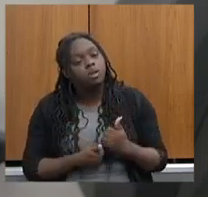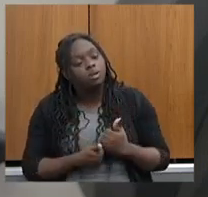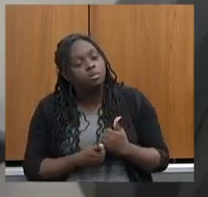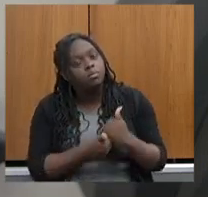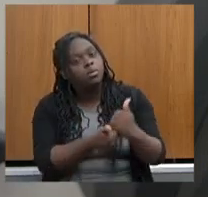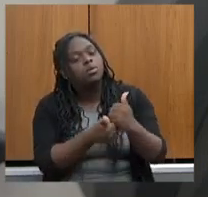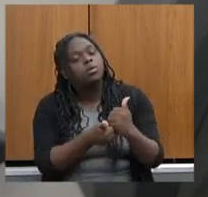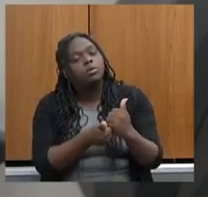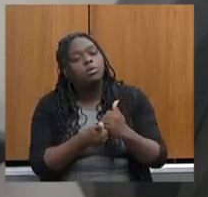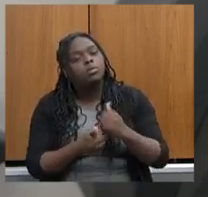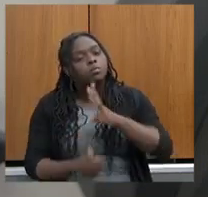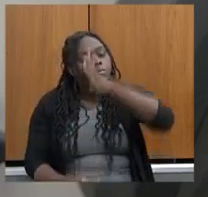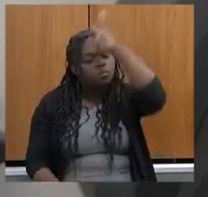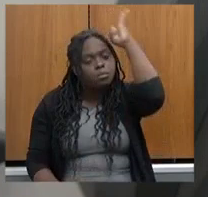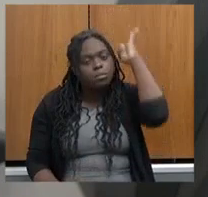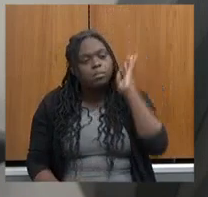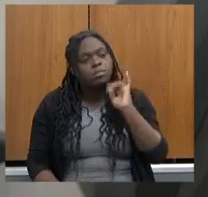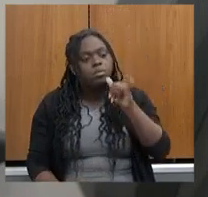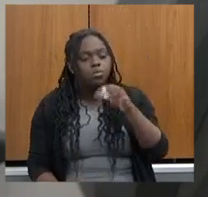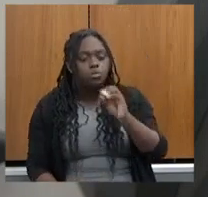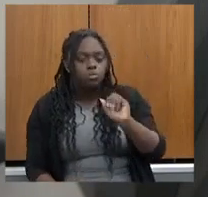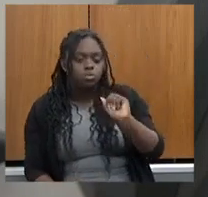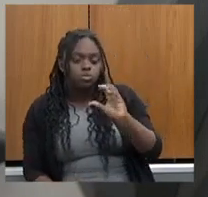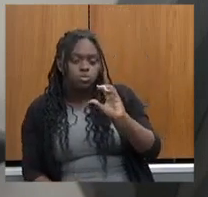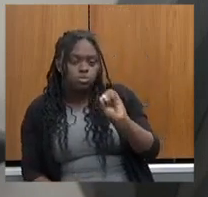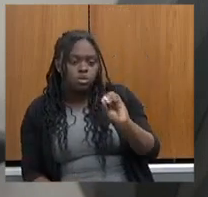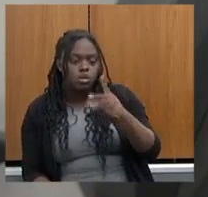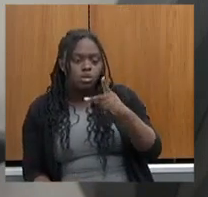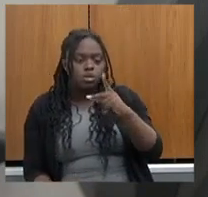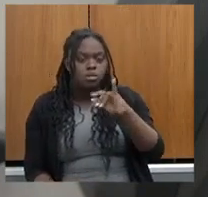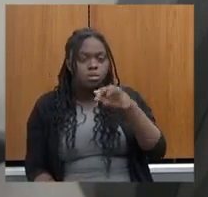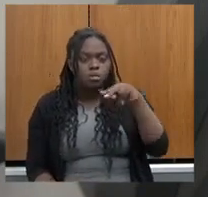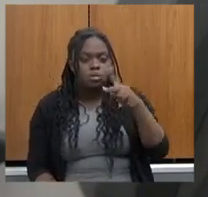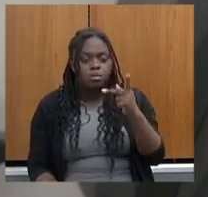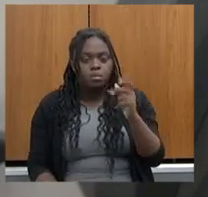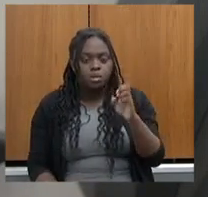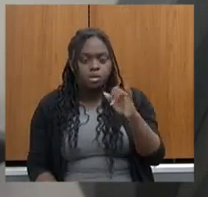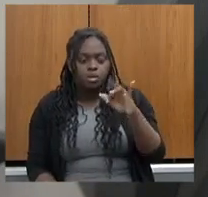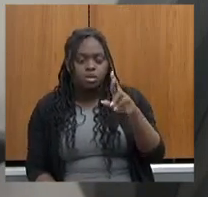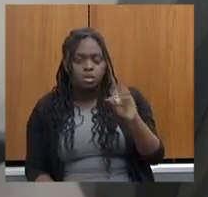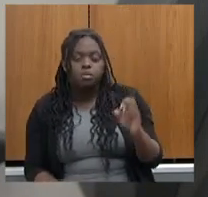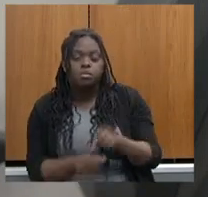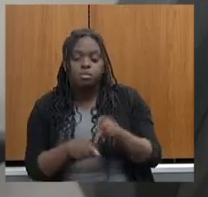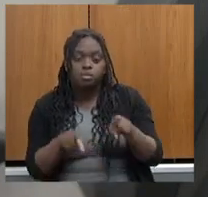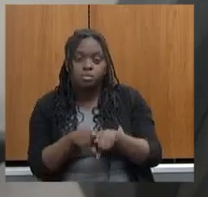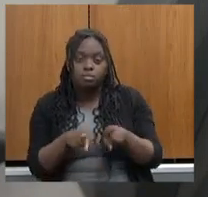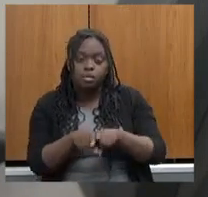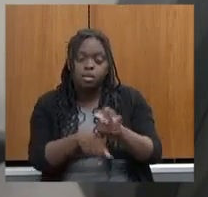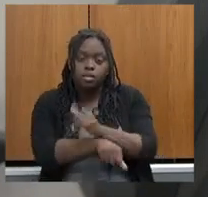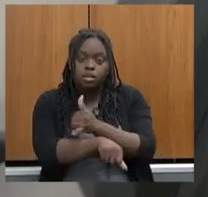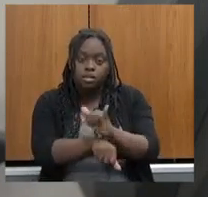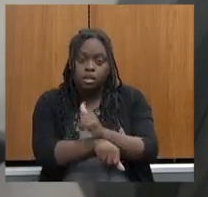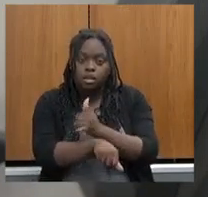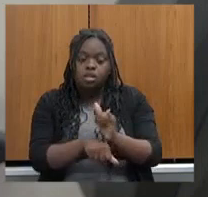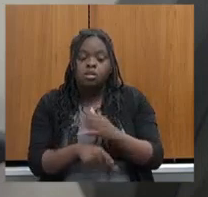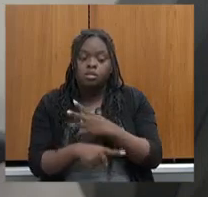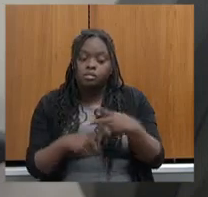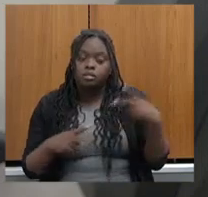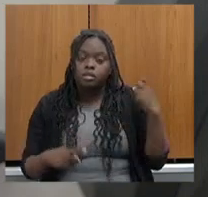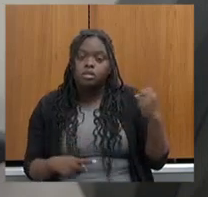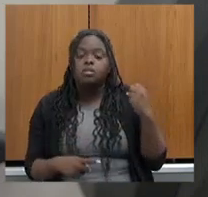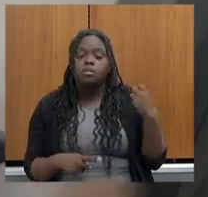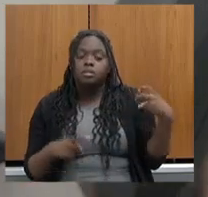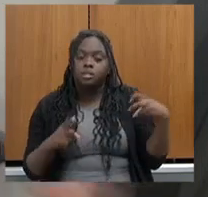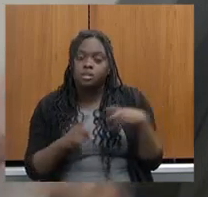em João Pinheiro do ponto de vista estratégico da instituição nós vivenciamos um acidente ali João você também teve